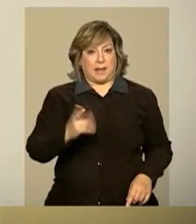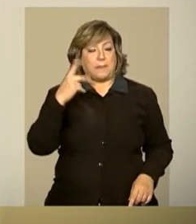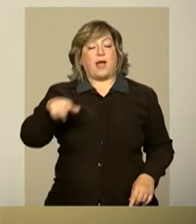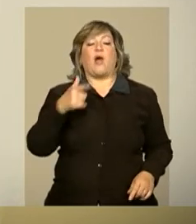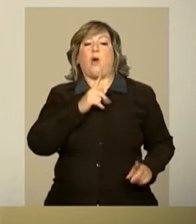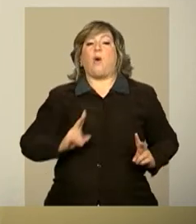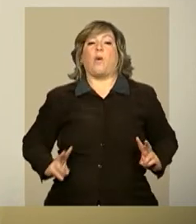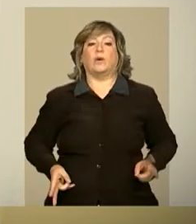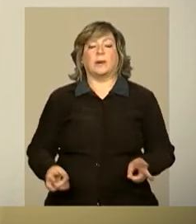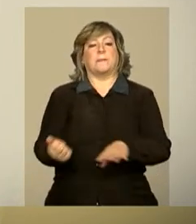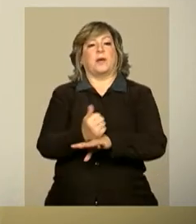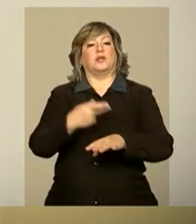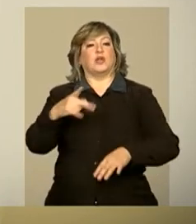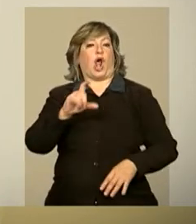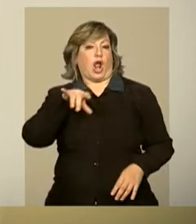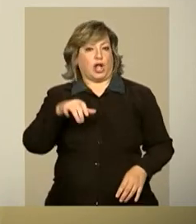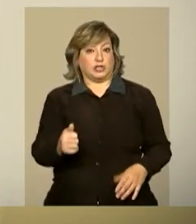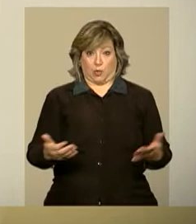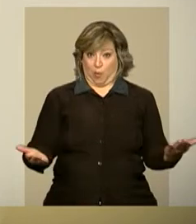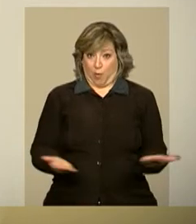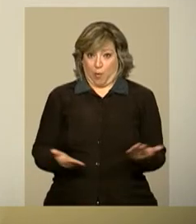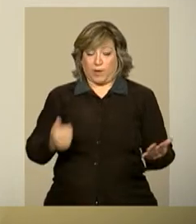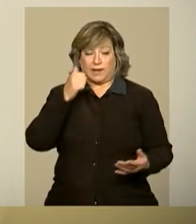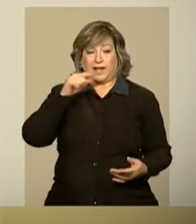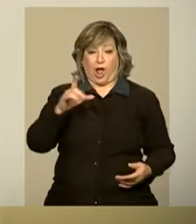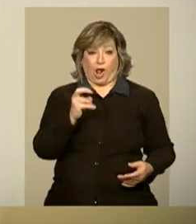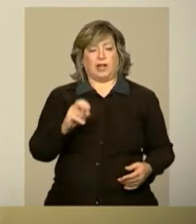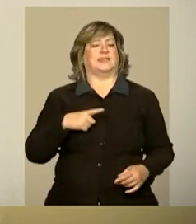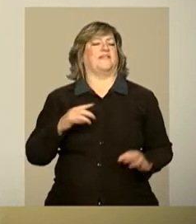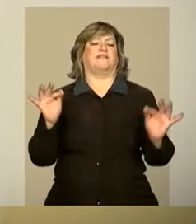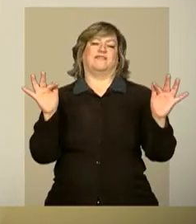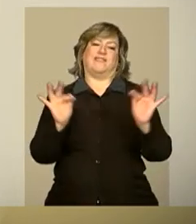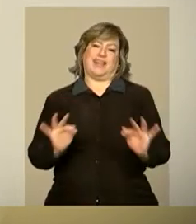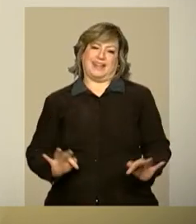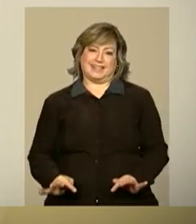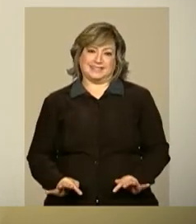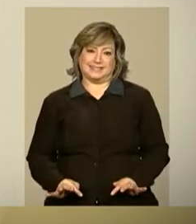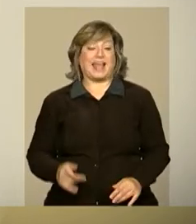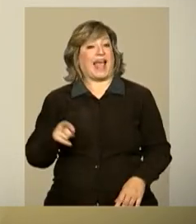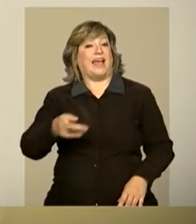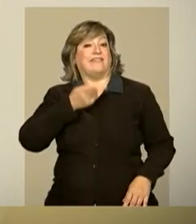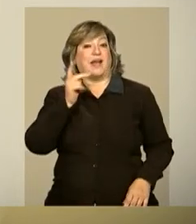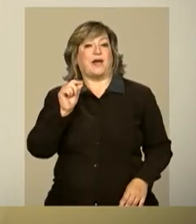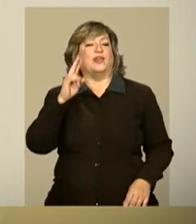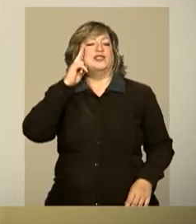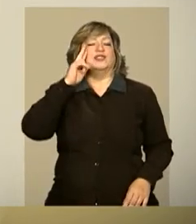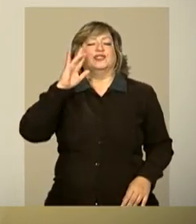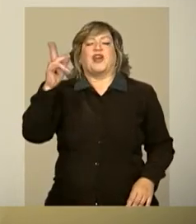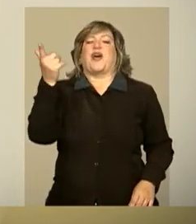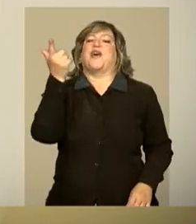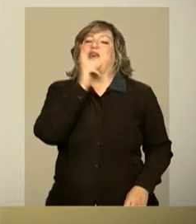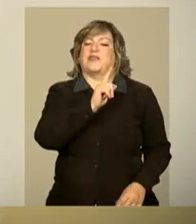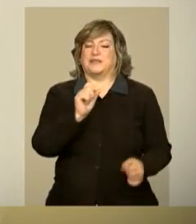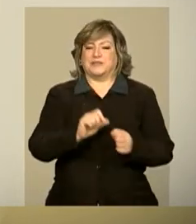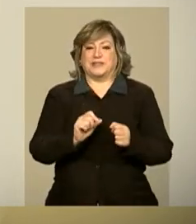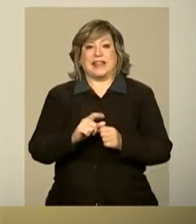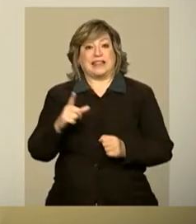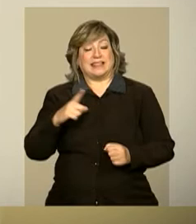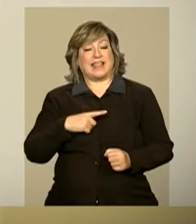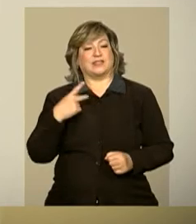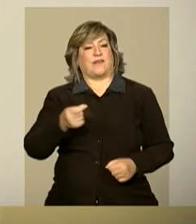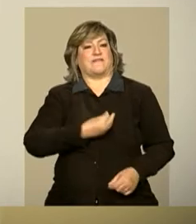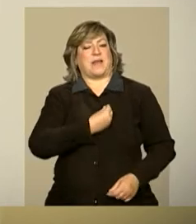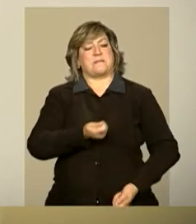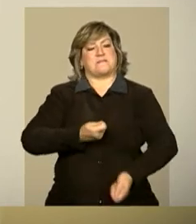continuar melhorando a sua loja hoje A Lorena está toda feliz e ela disse que realizou o sonho de ter uma